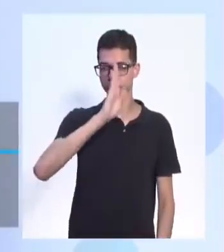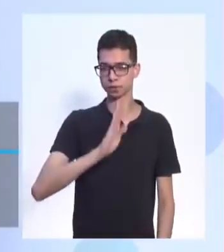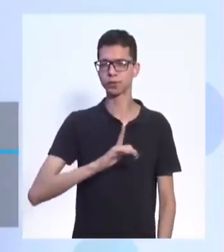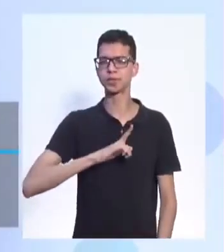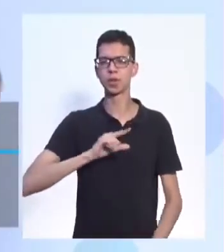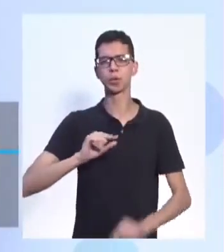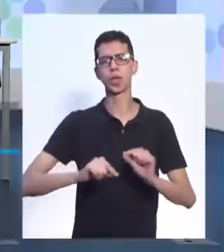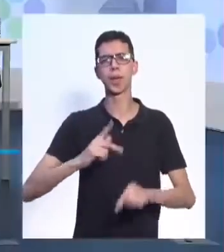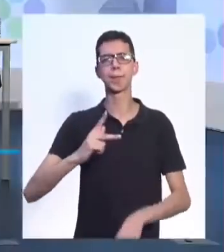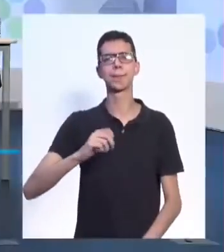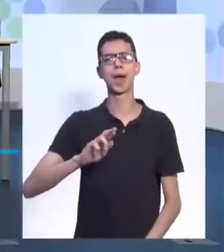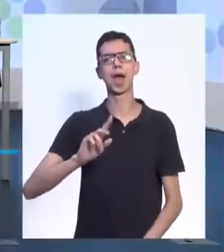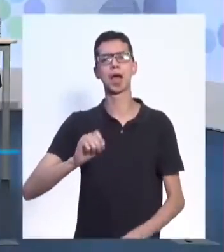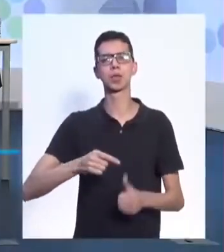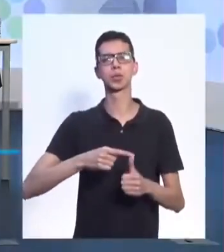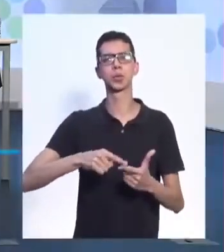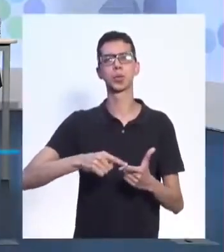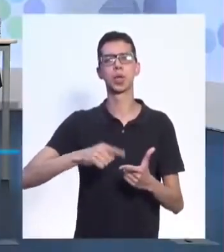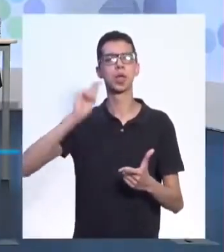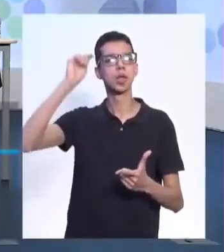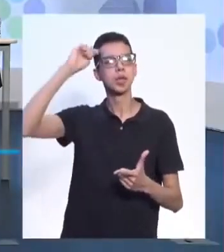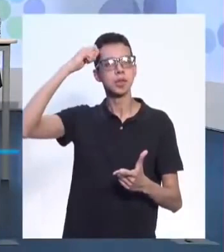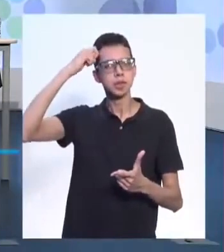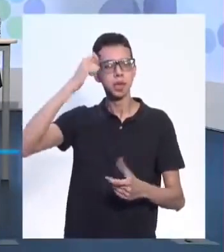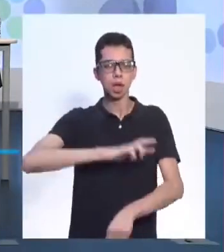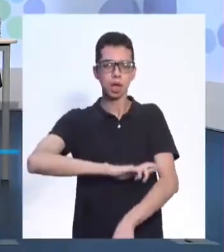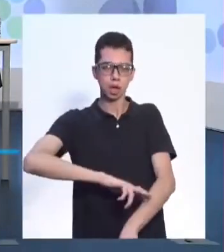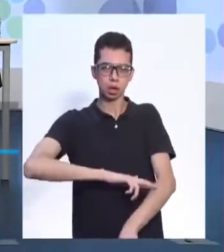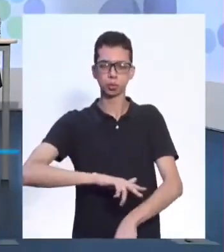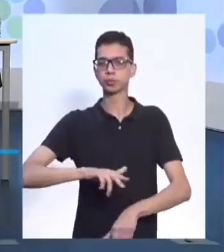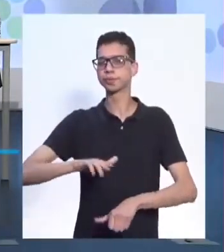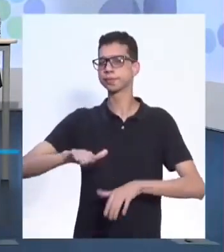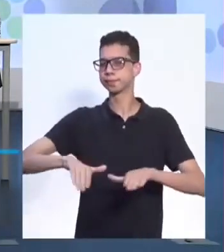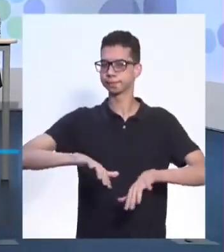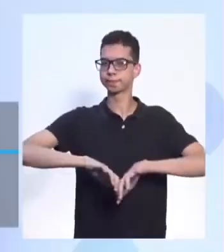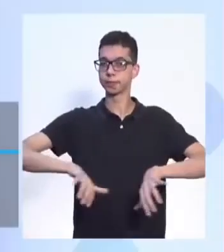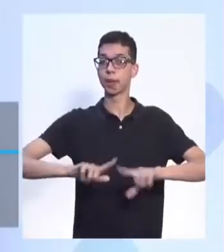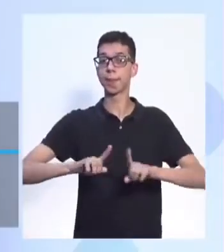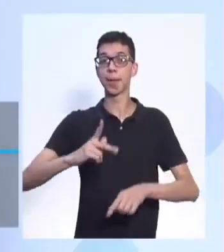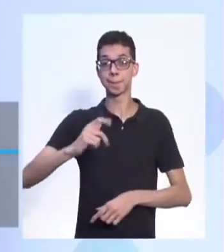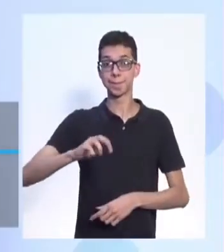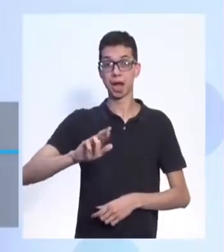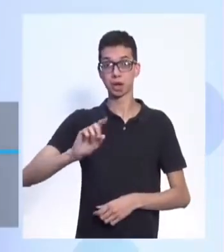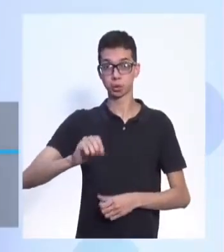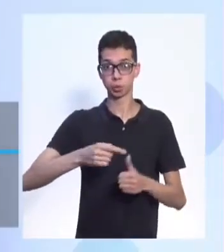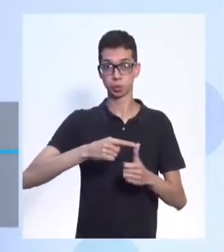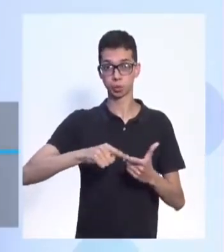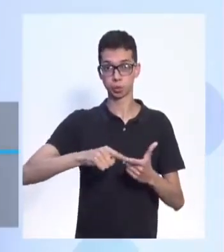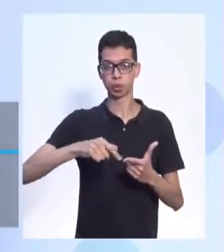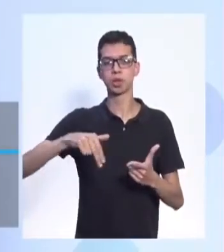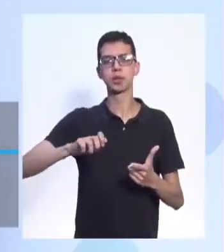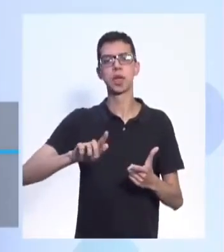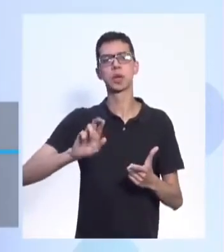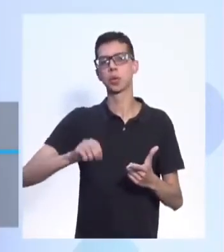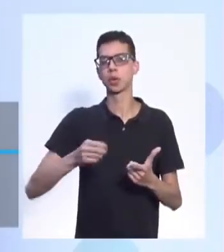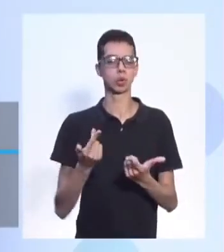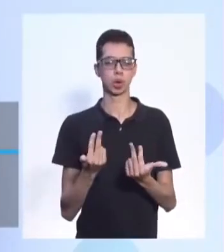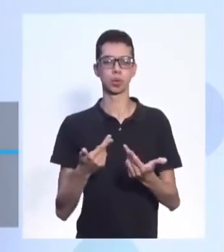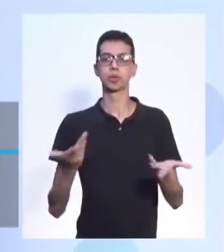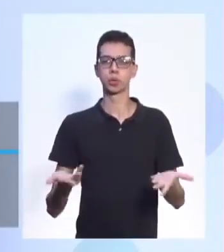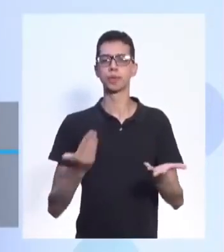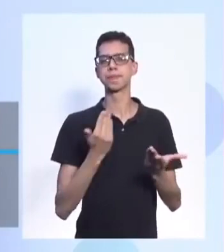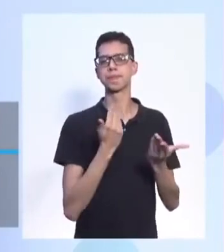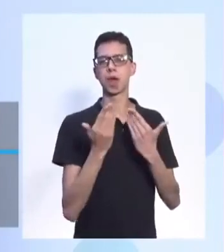pardo, negro e tudo mais, mas se considera pardo ou negro. Então, a gente ter um discurso racista e uma